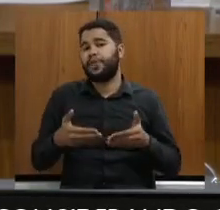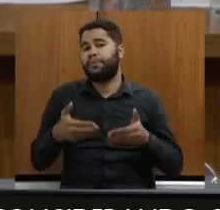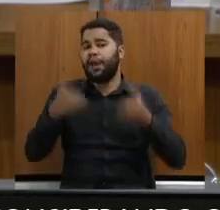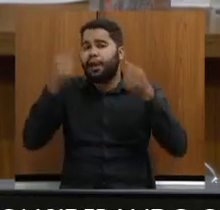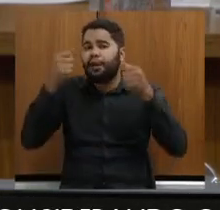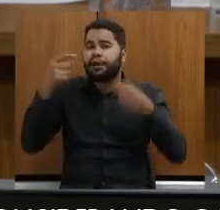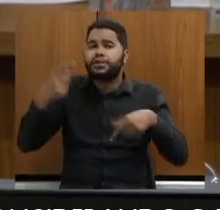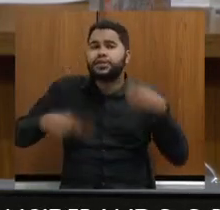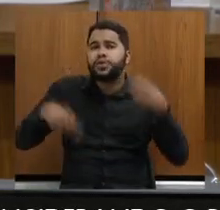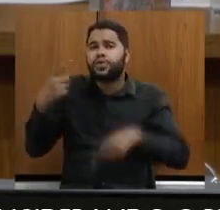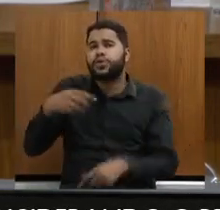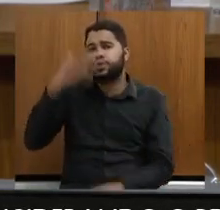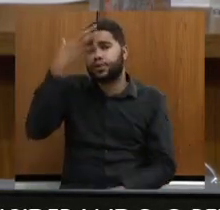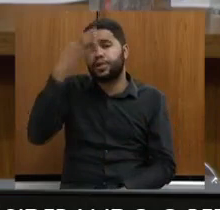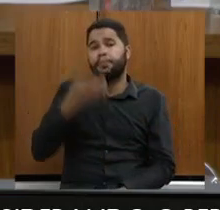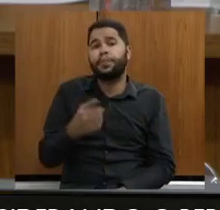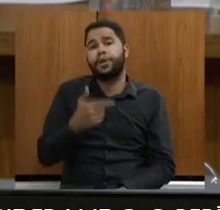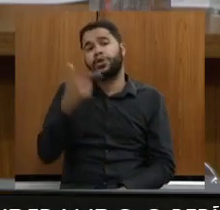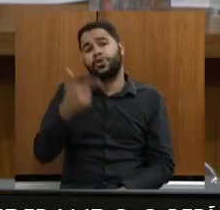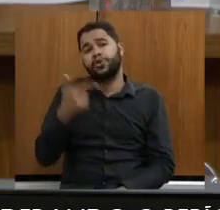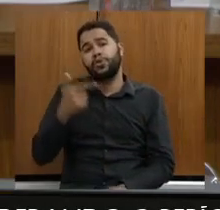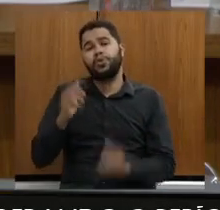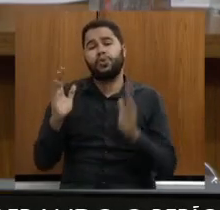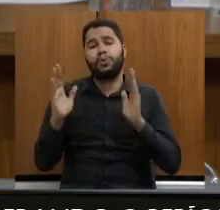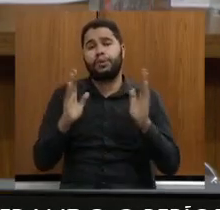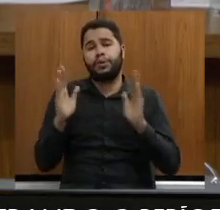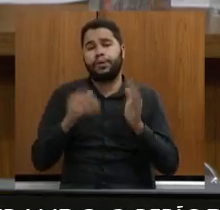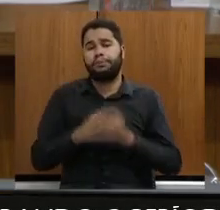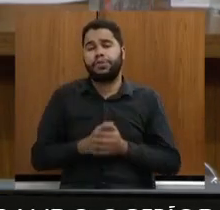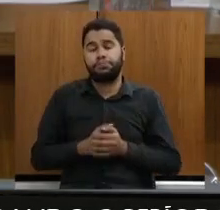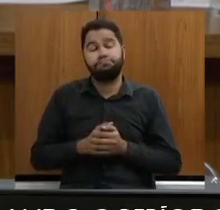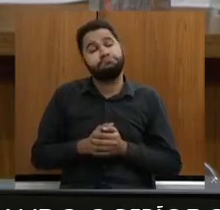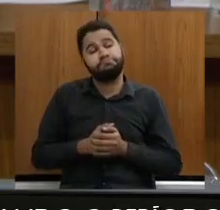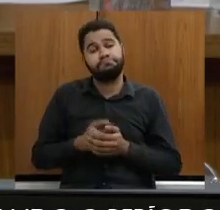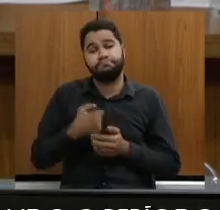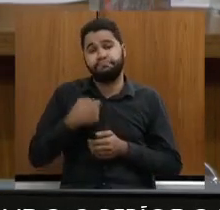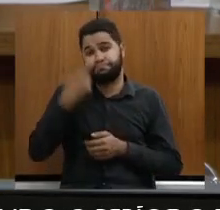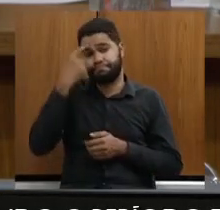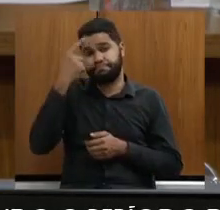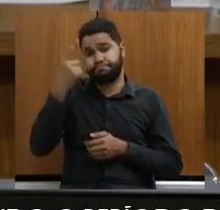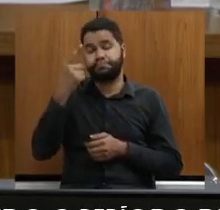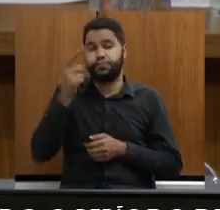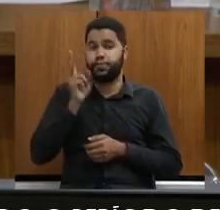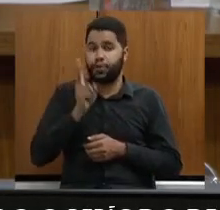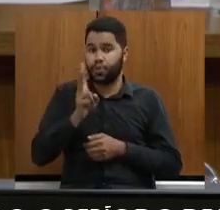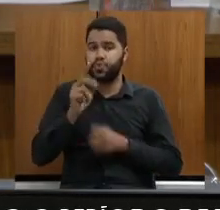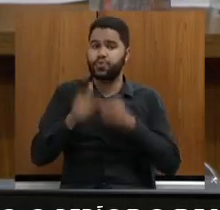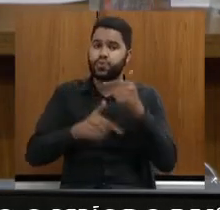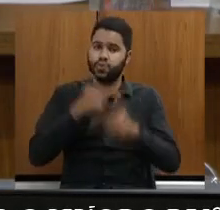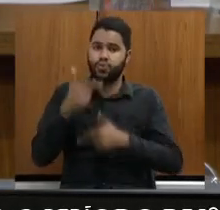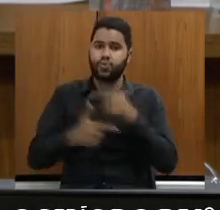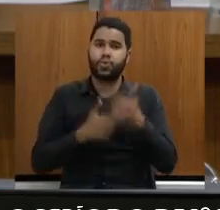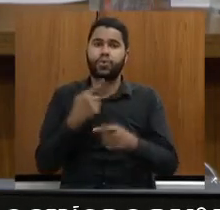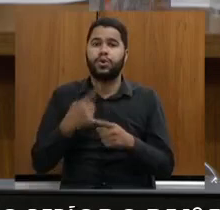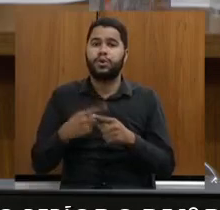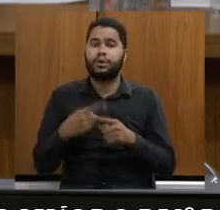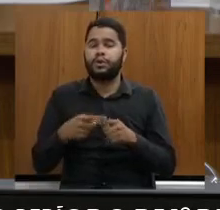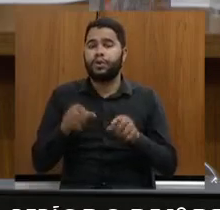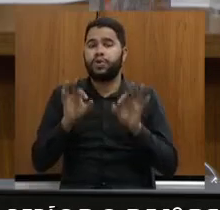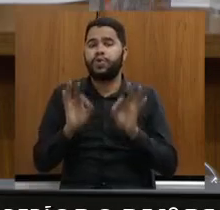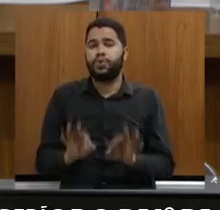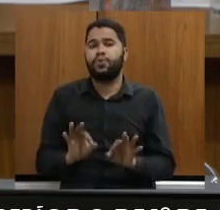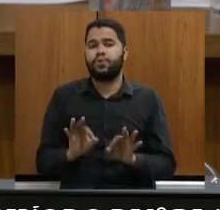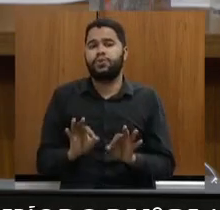discutidas e melhor inteligente para segunda etapa do projeto Então acho que vamos continuar trabalhando porque eu tenho